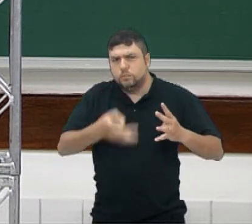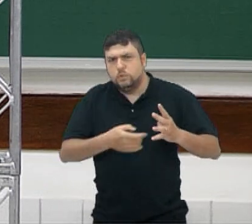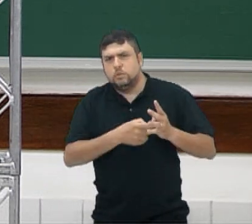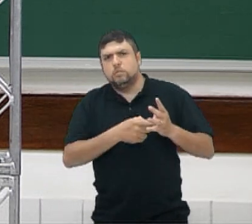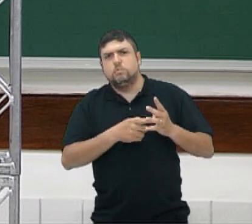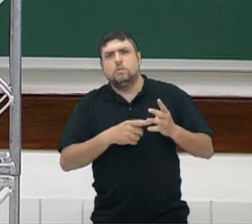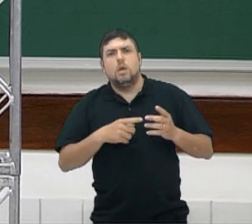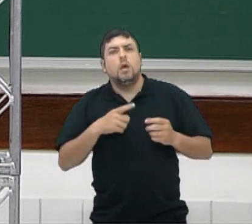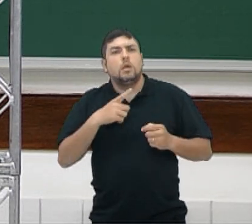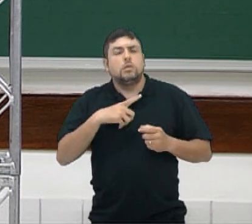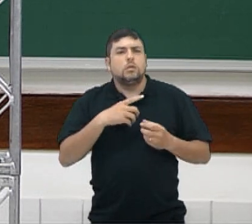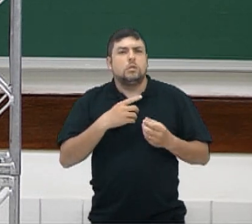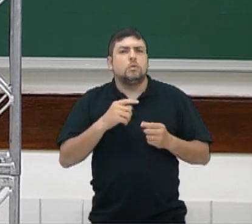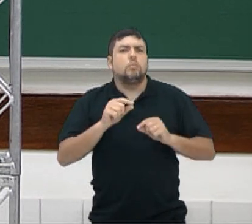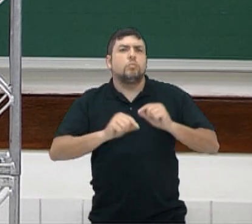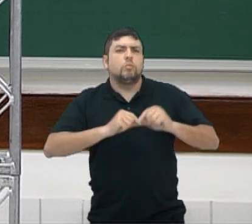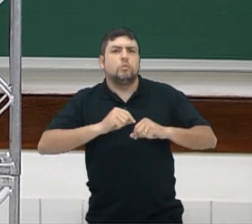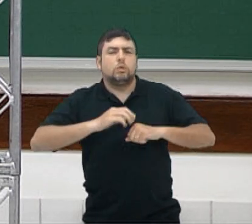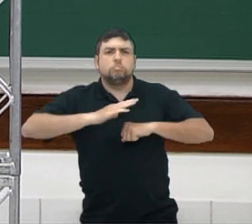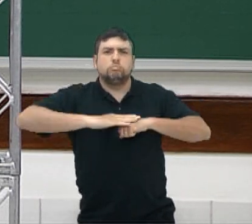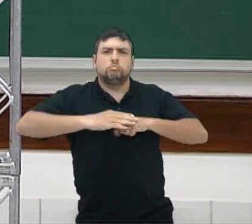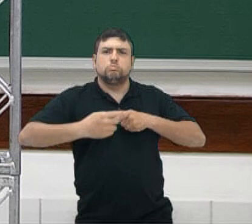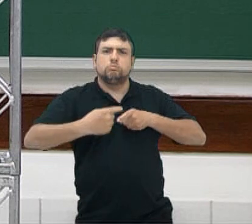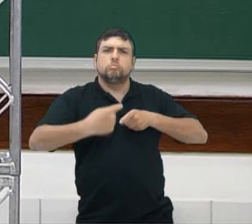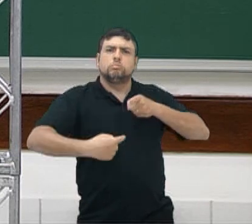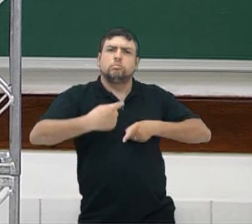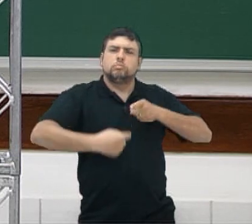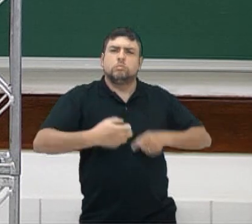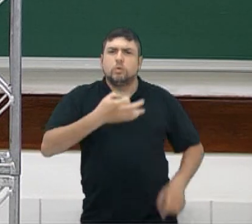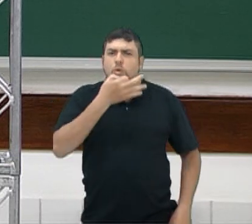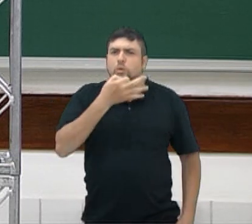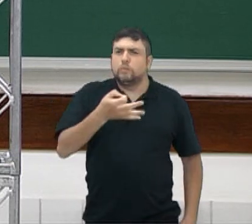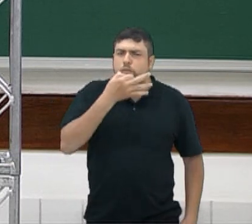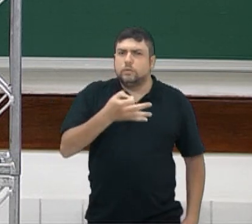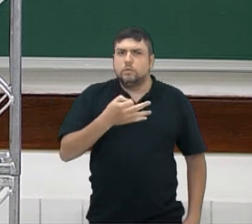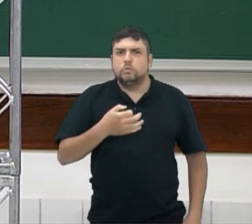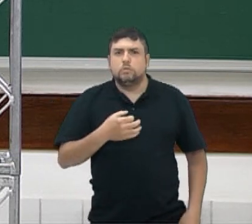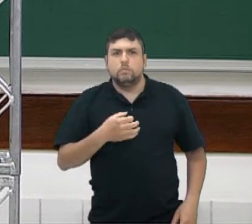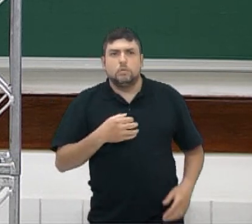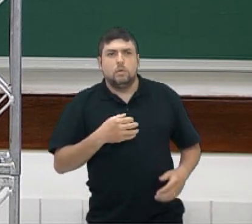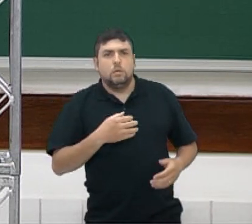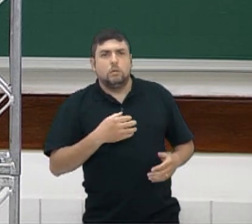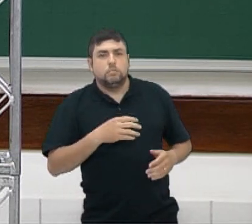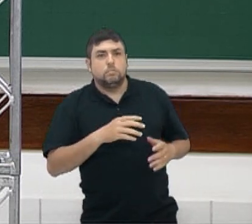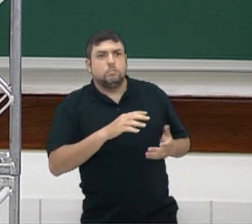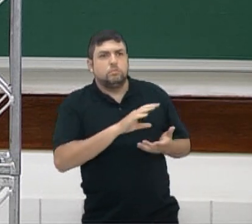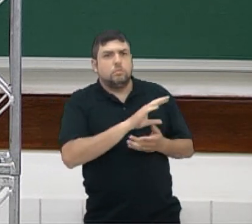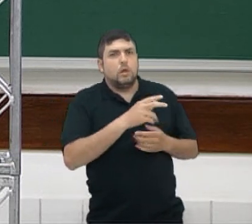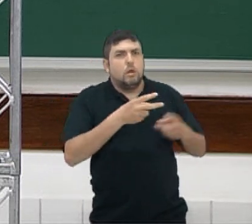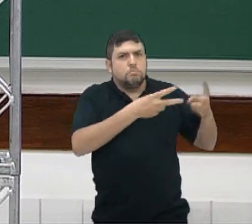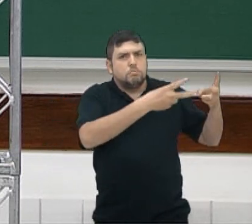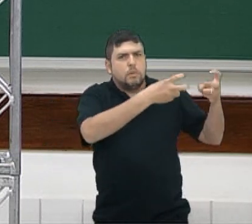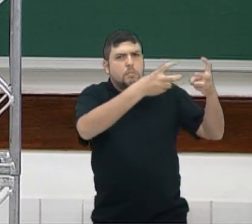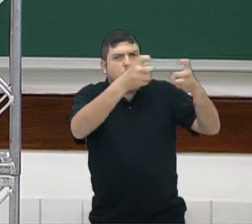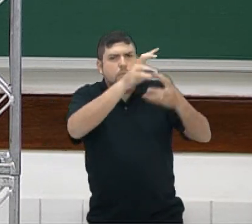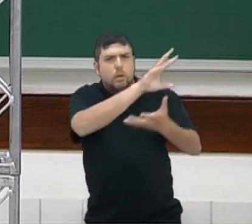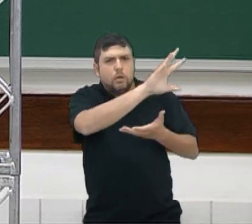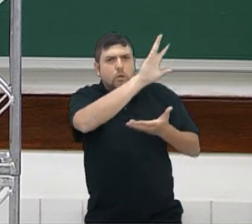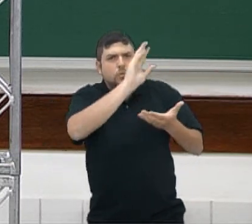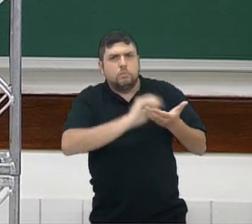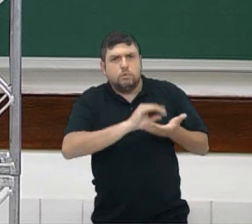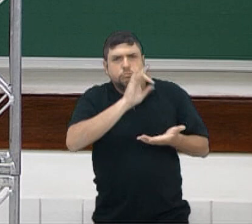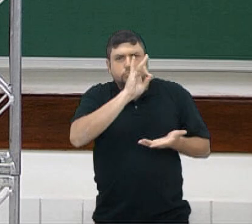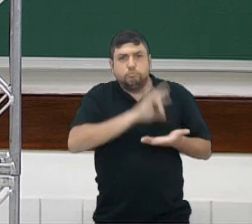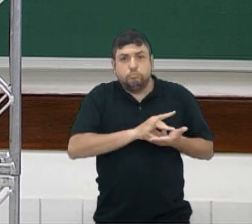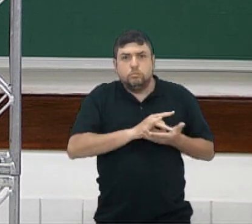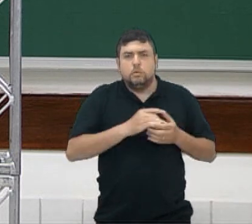têm este cunho opinativo-argumentativo, ou seja, você traz fatos e informações e fala e expõe o seu ponto de vista,